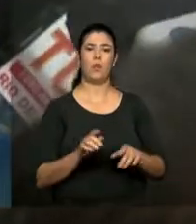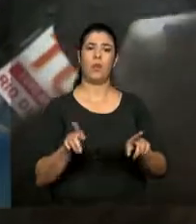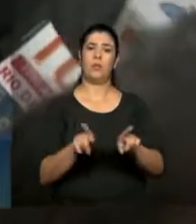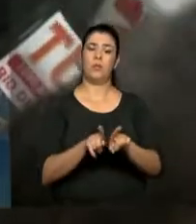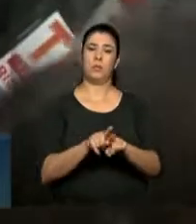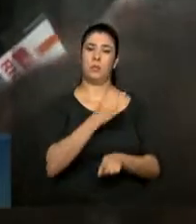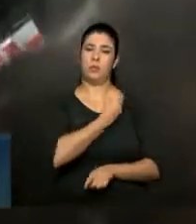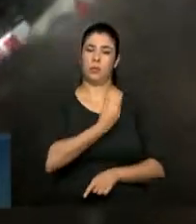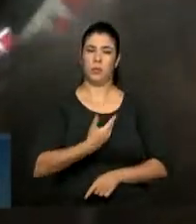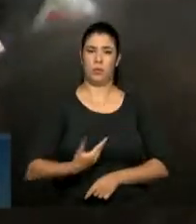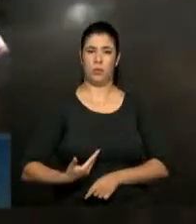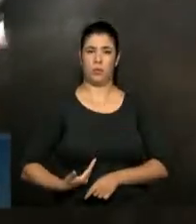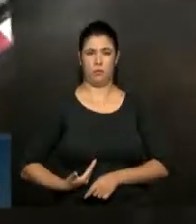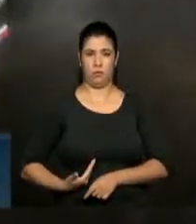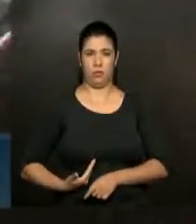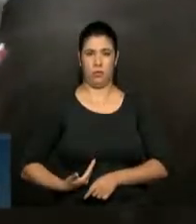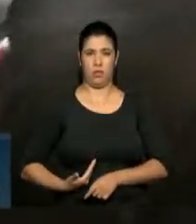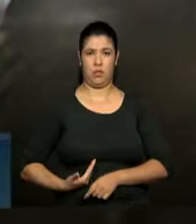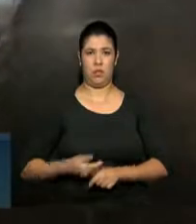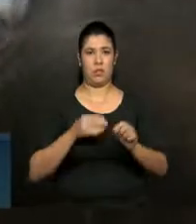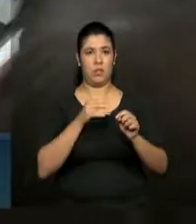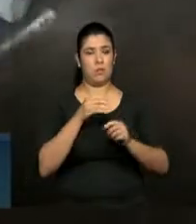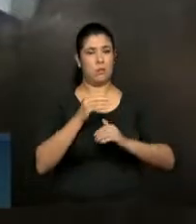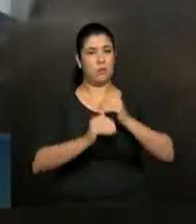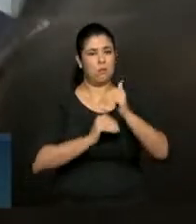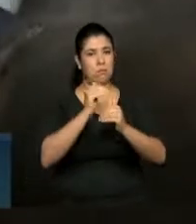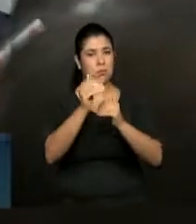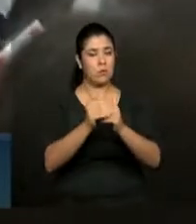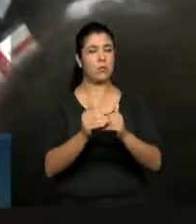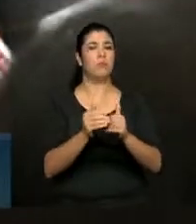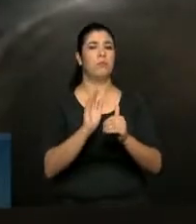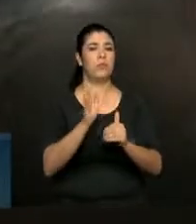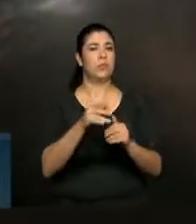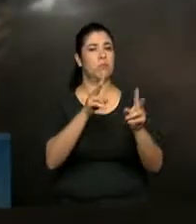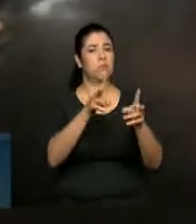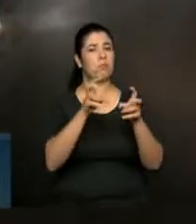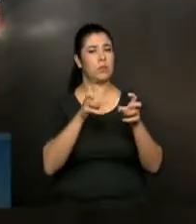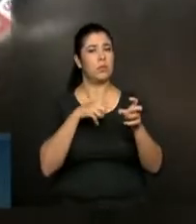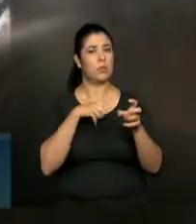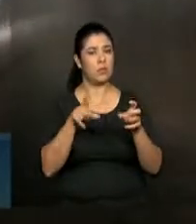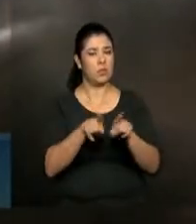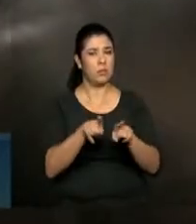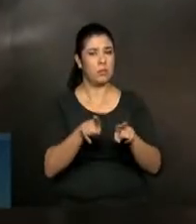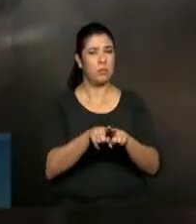O governo está fazendo, como vocês viram, e aí eu vou me encerrar,